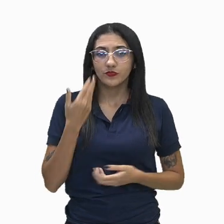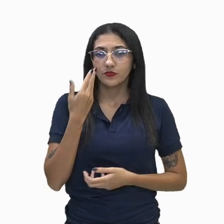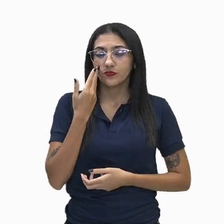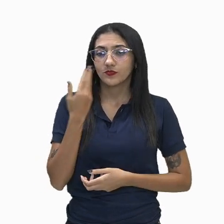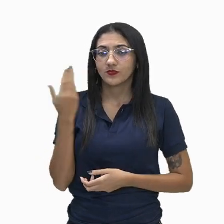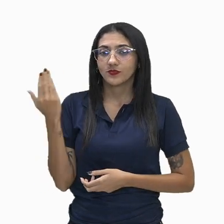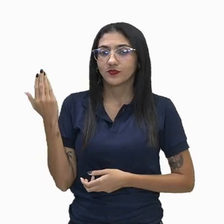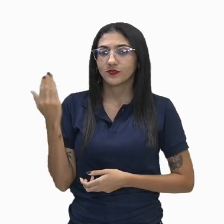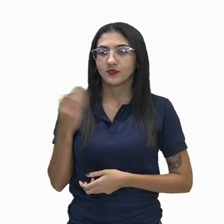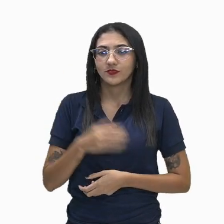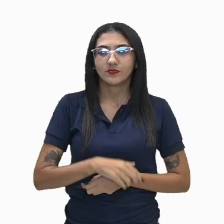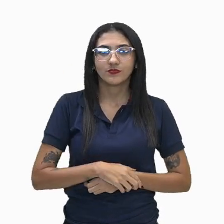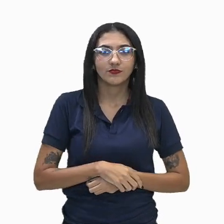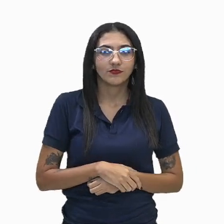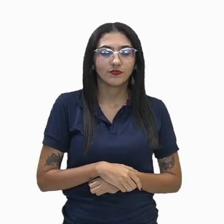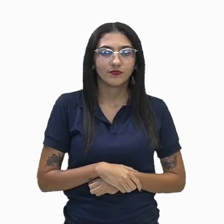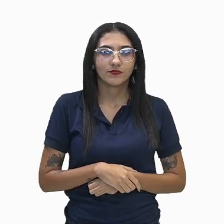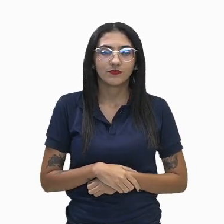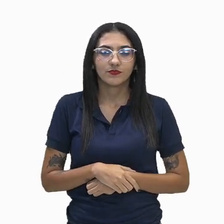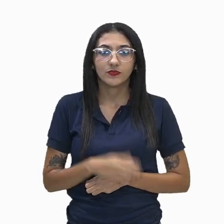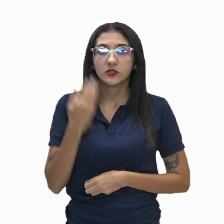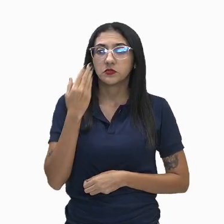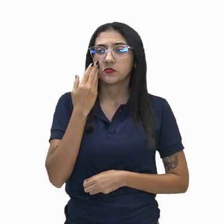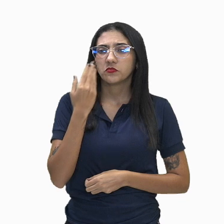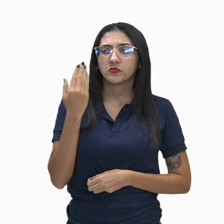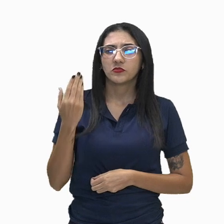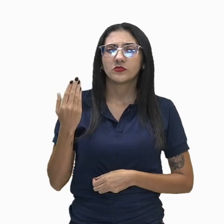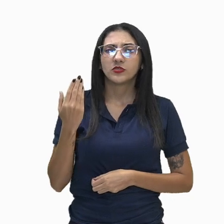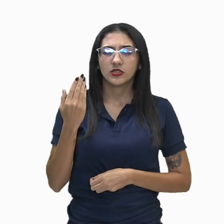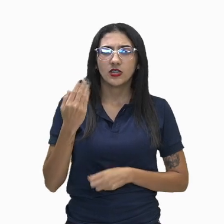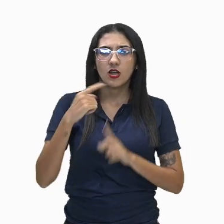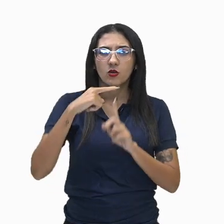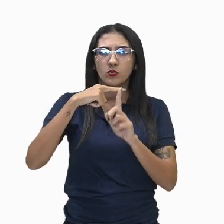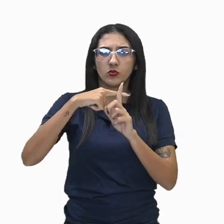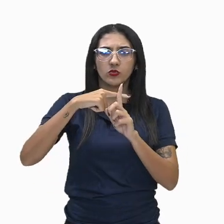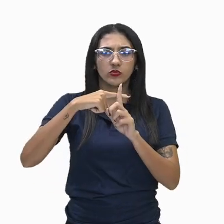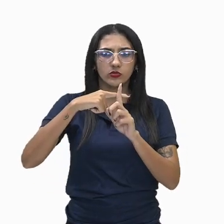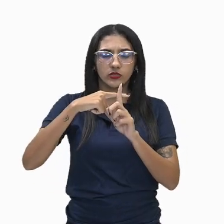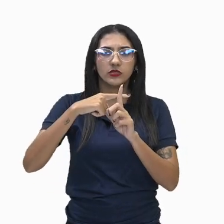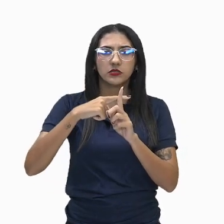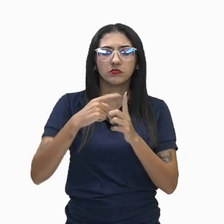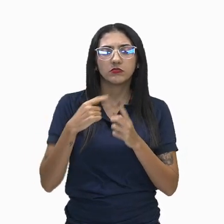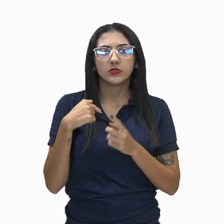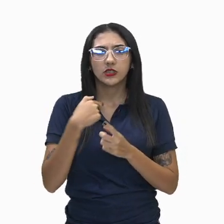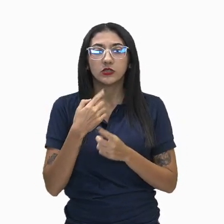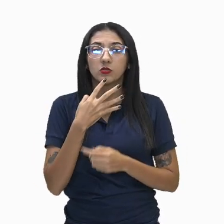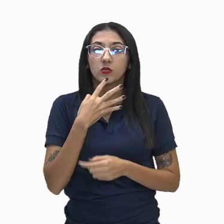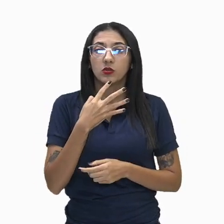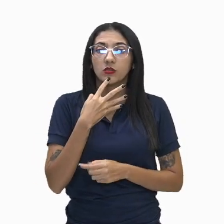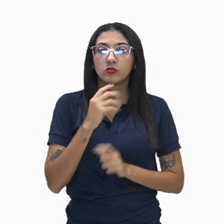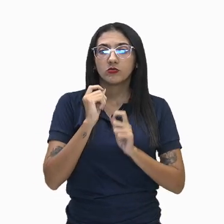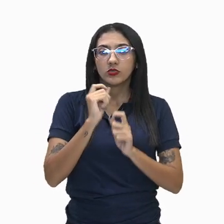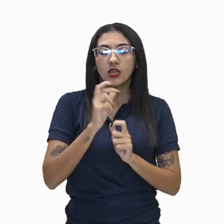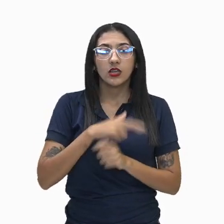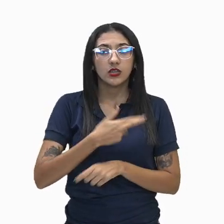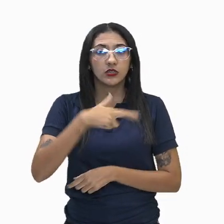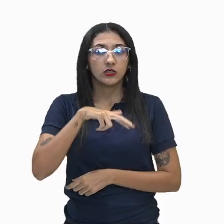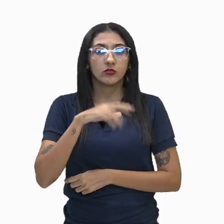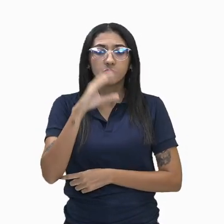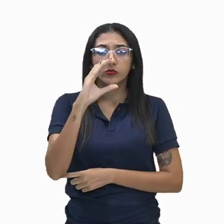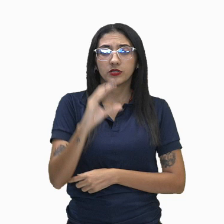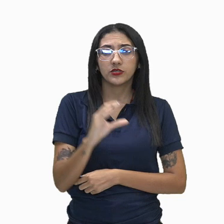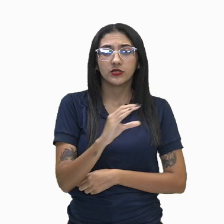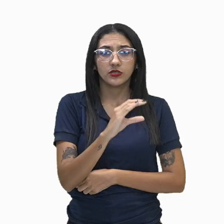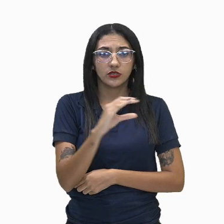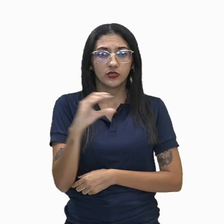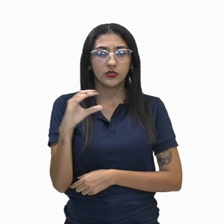exemplos. Quando a gente olha para a cruz, vemos a imagem que denota a religião cristã, o